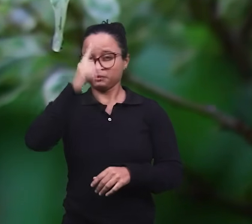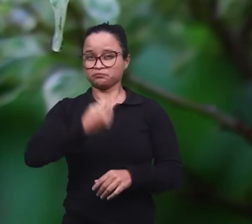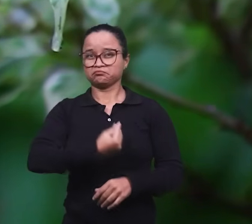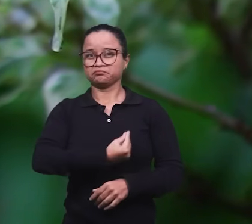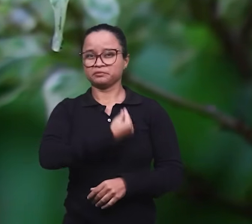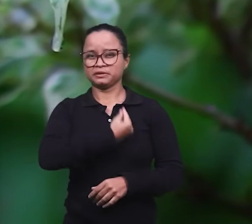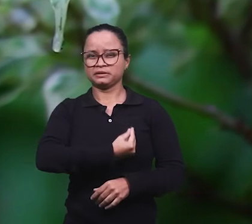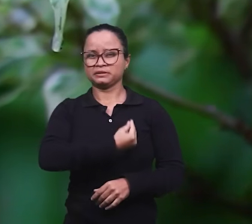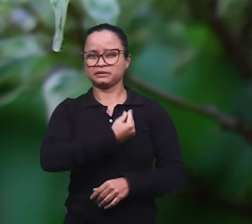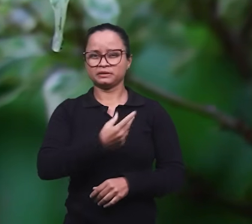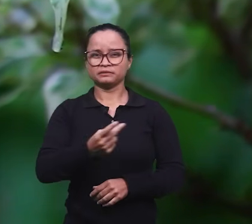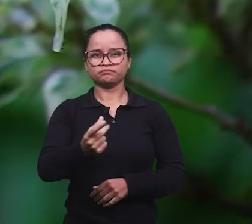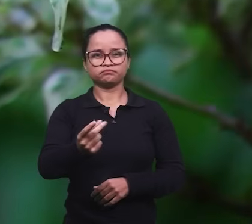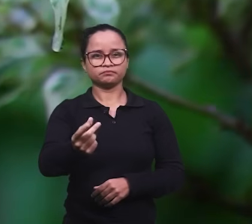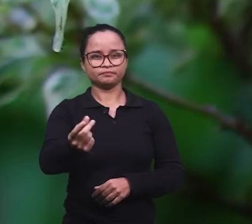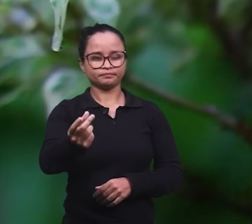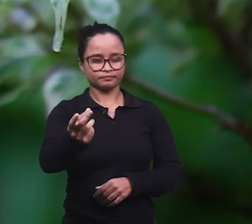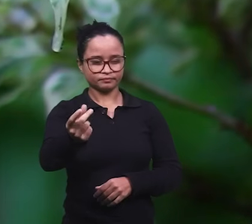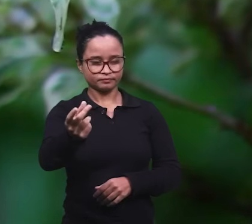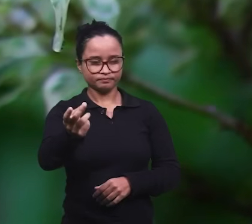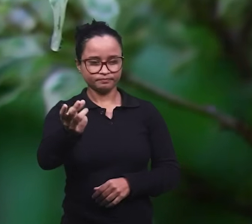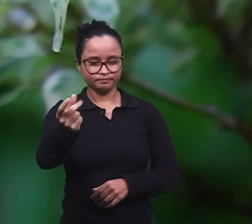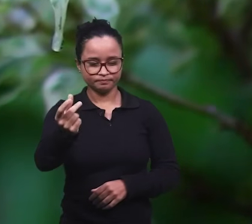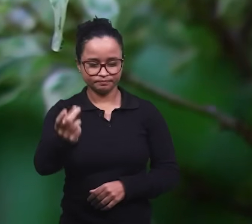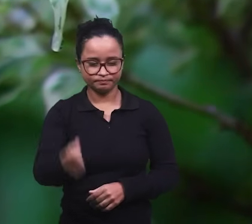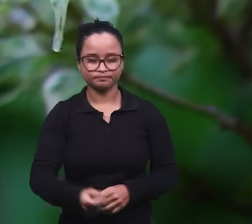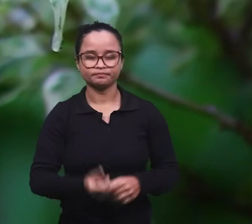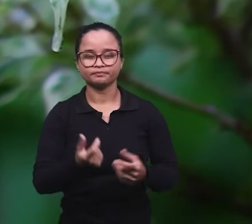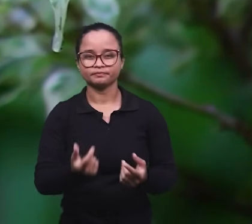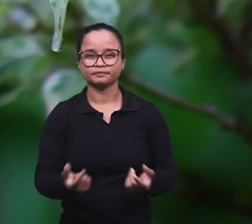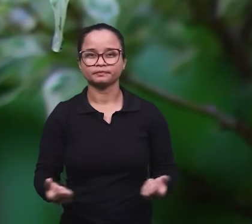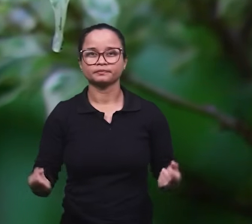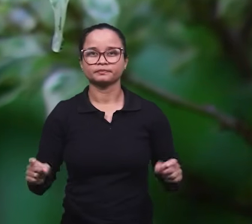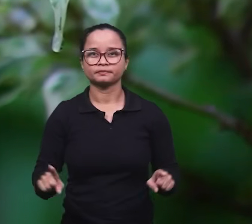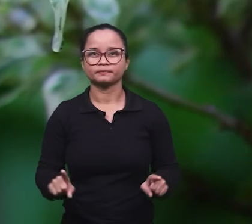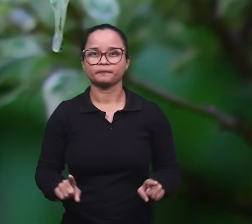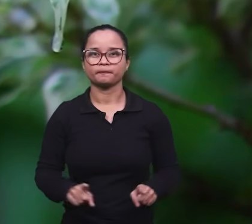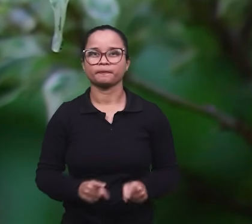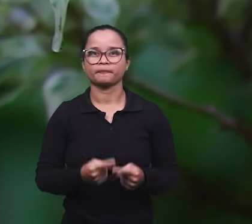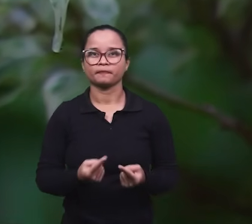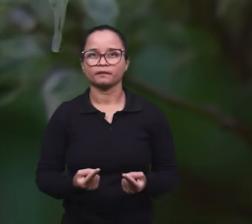ordena a vida para sempre.